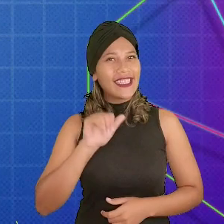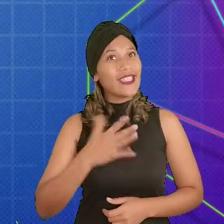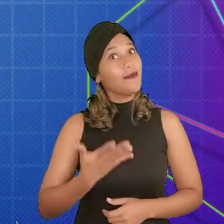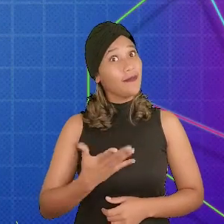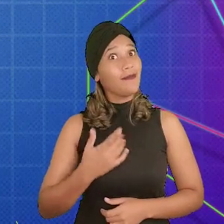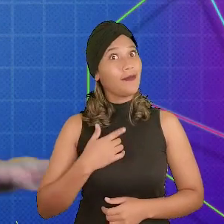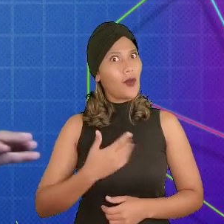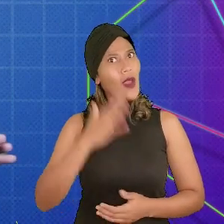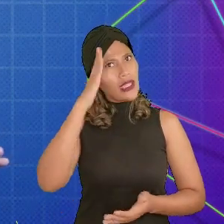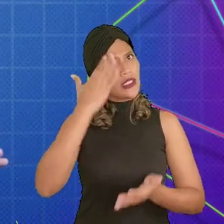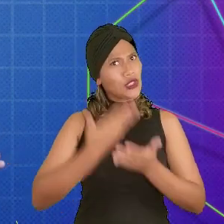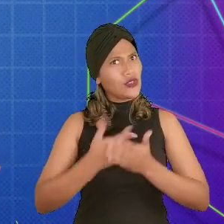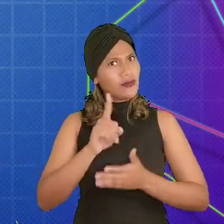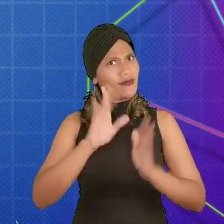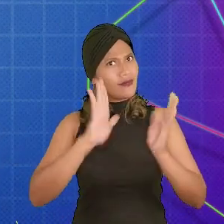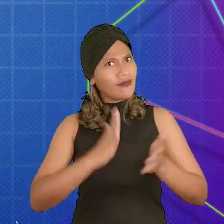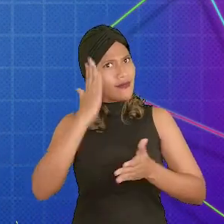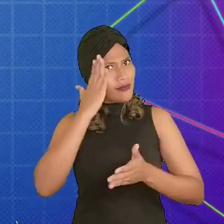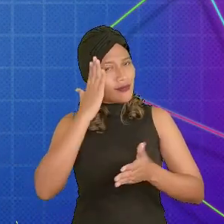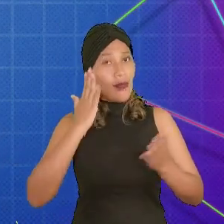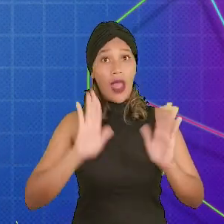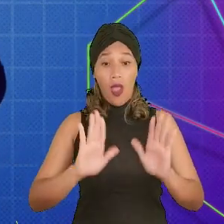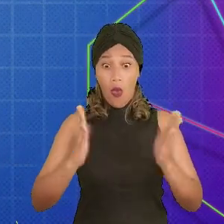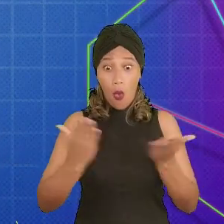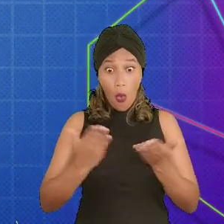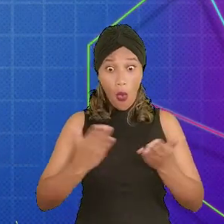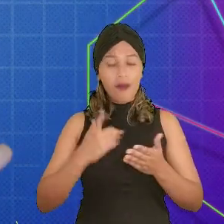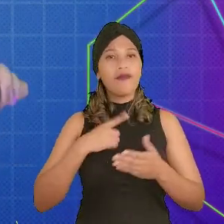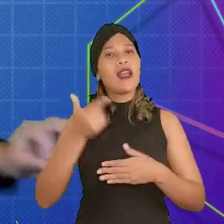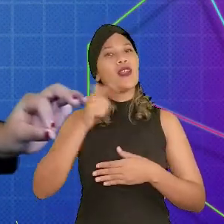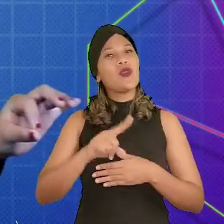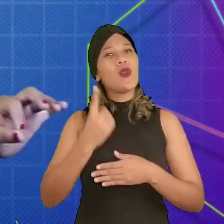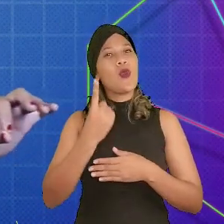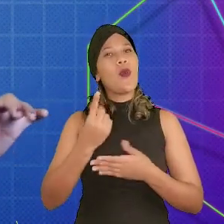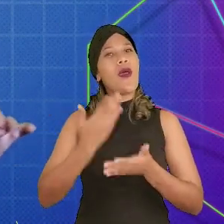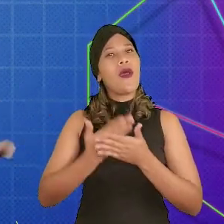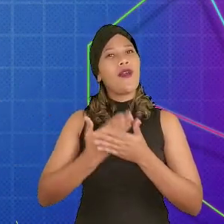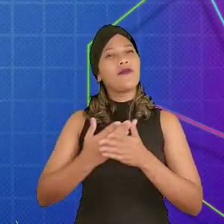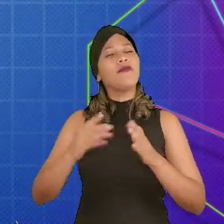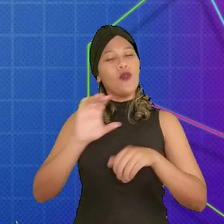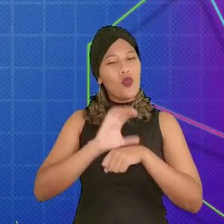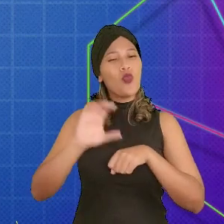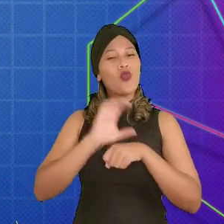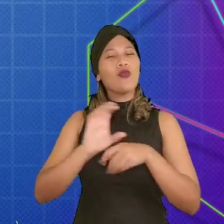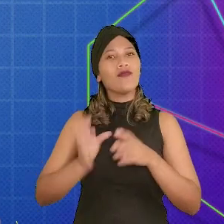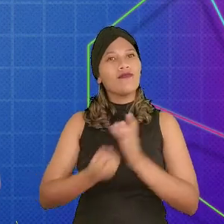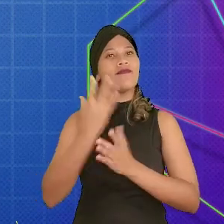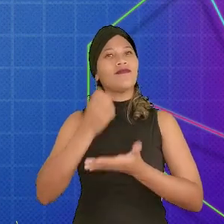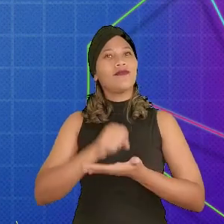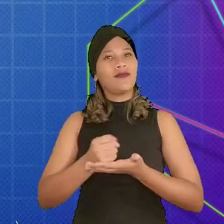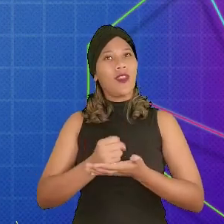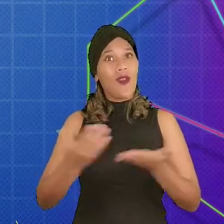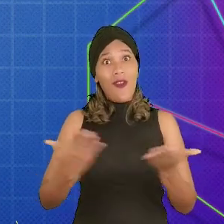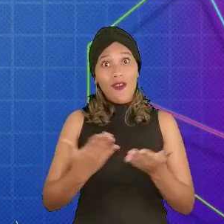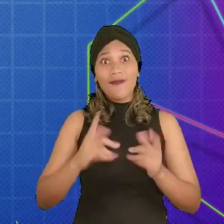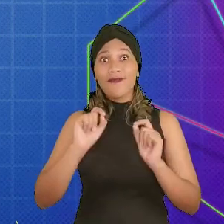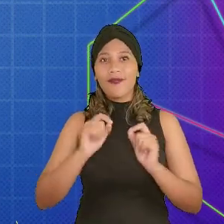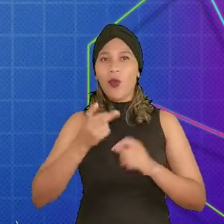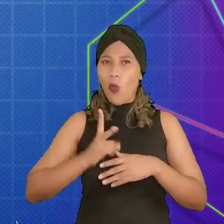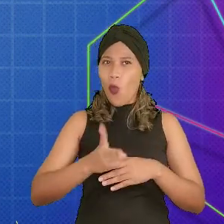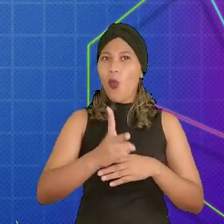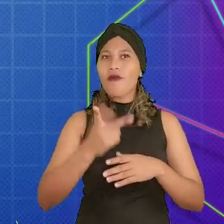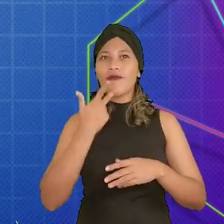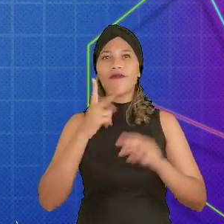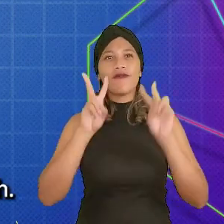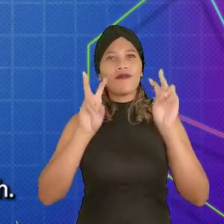Fala, galerinha! Aposto que vocês já sabem, mas hoje estamos aqui para mais uma aula da Criar Jogos. E nessa de hoje a gente